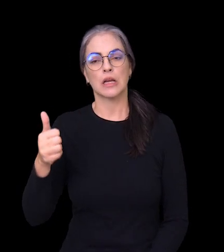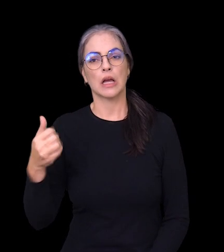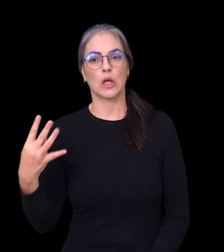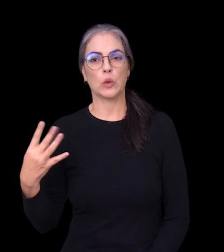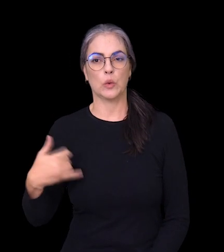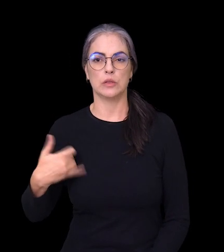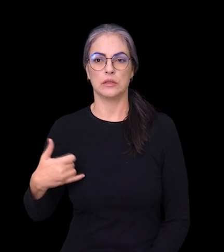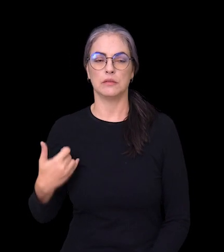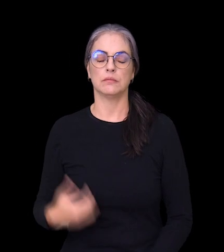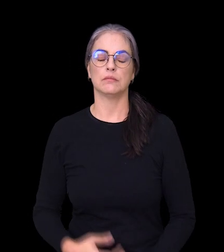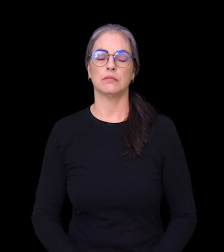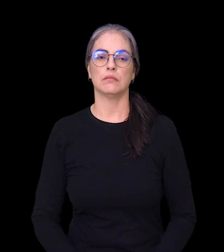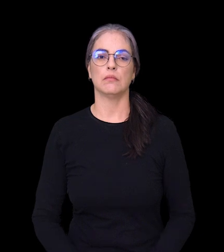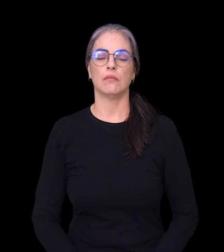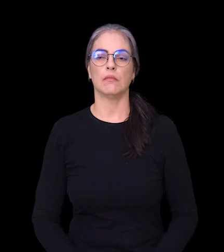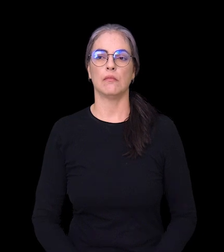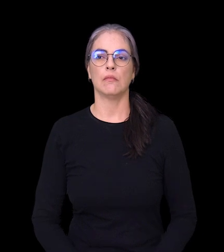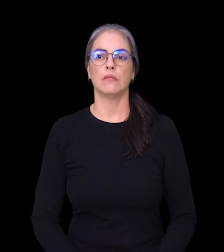anos.